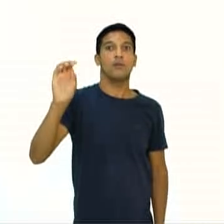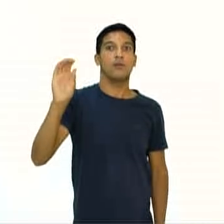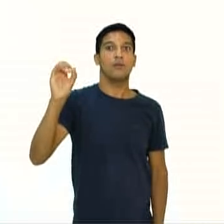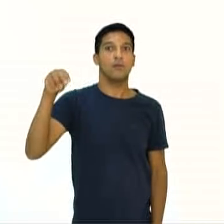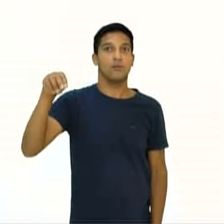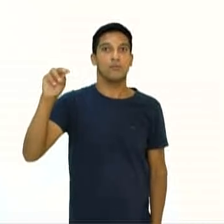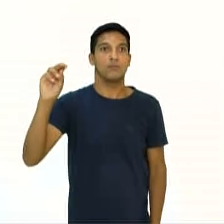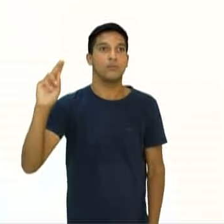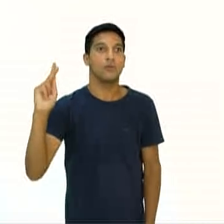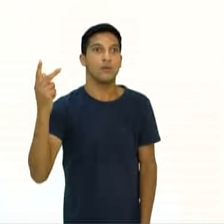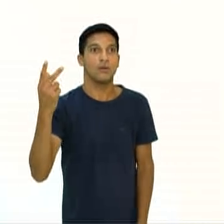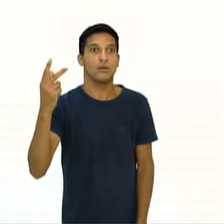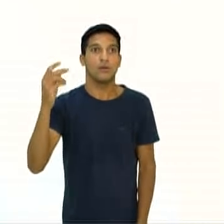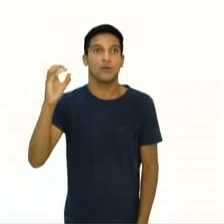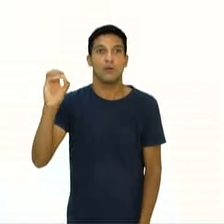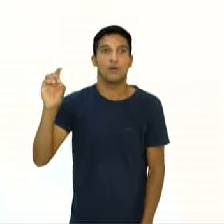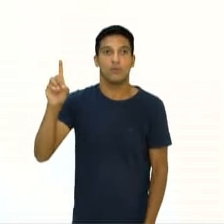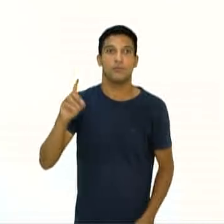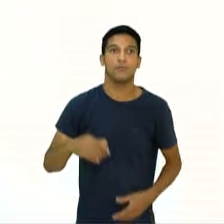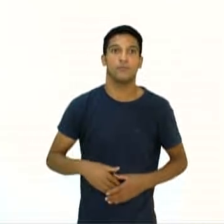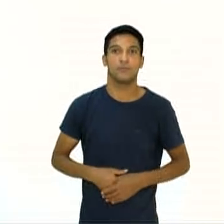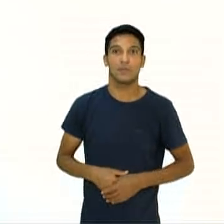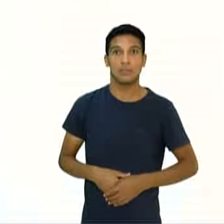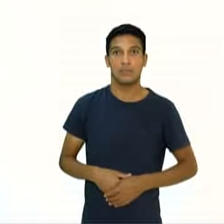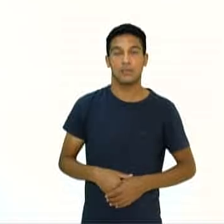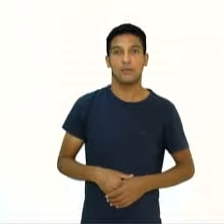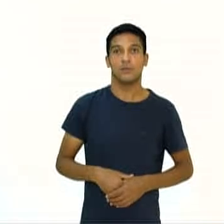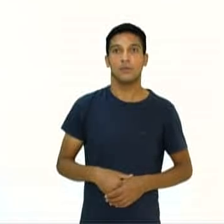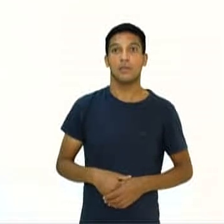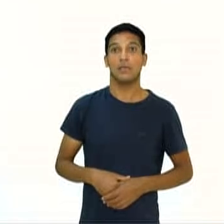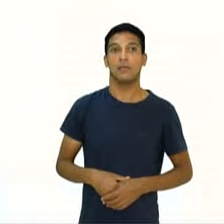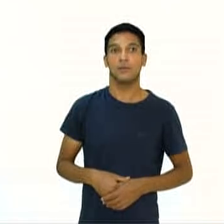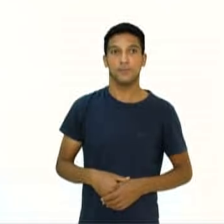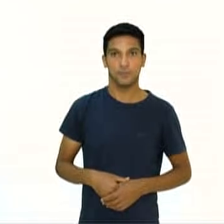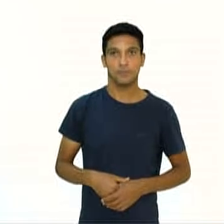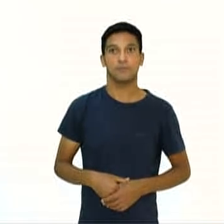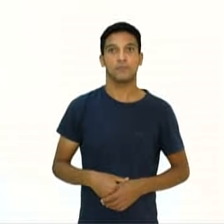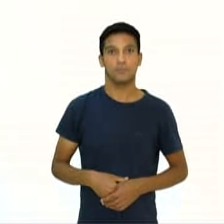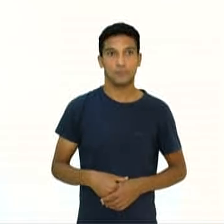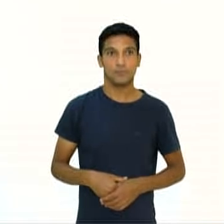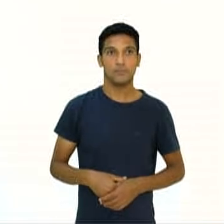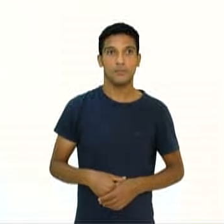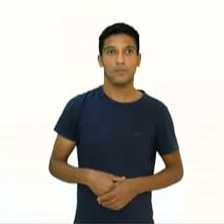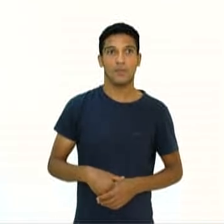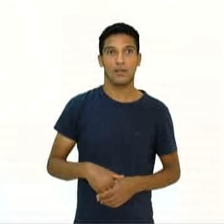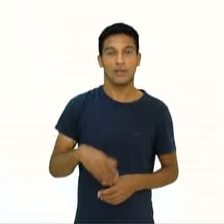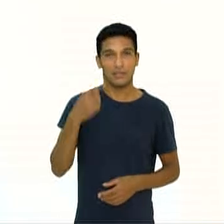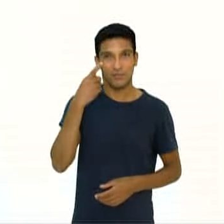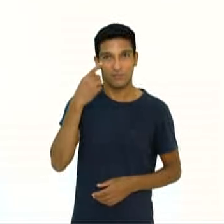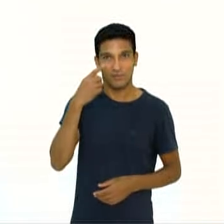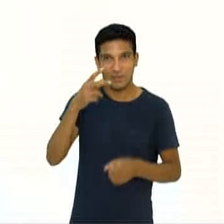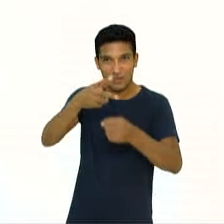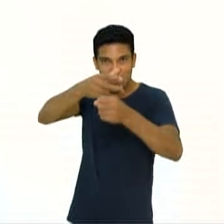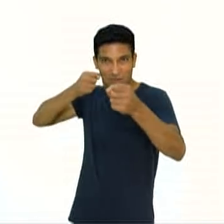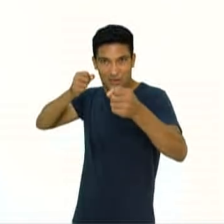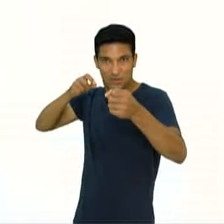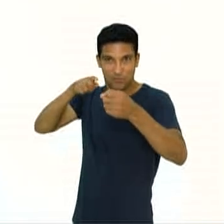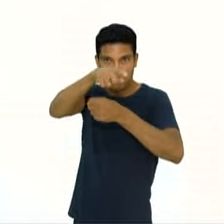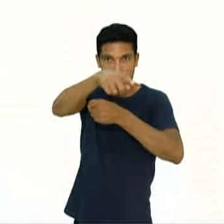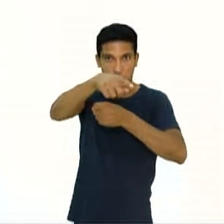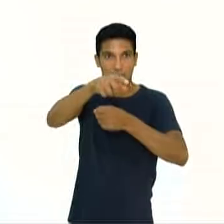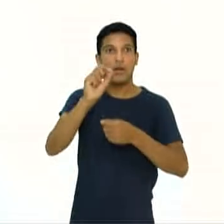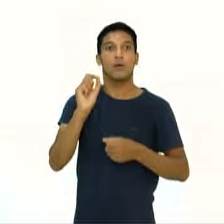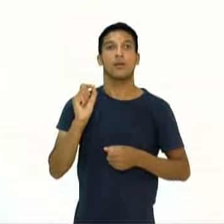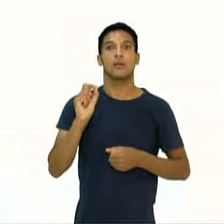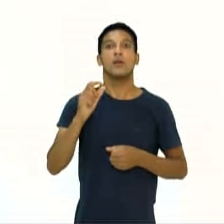jogadas mais raras do tiro com arco. Talvez você até já saiba qual é essa jogada. Aquela em que o